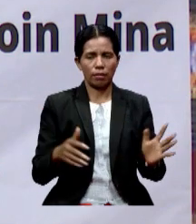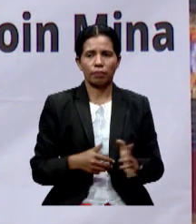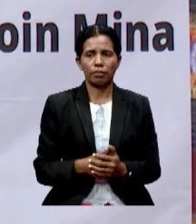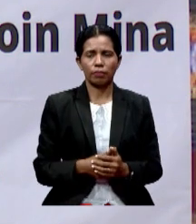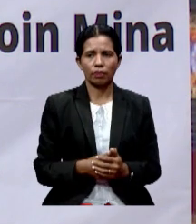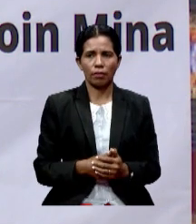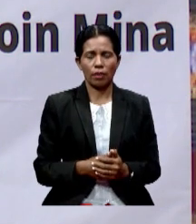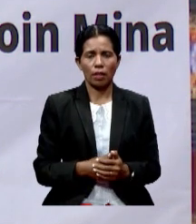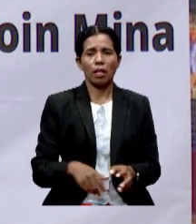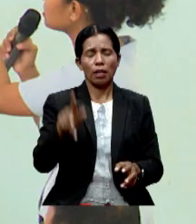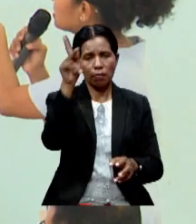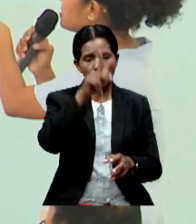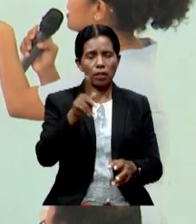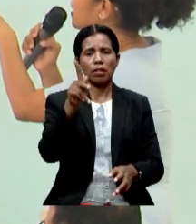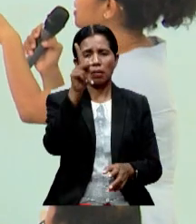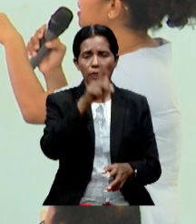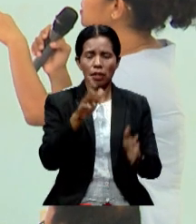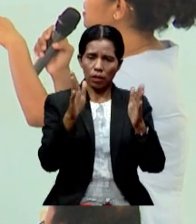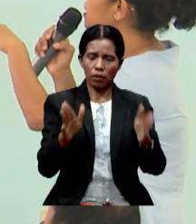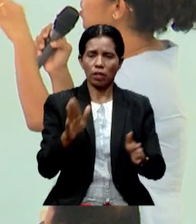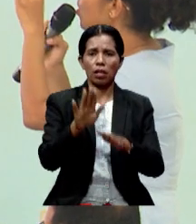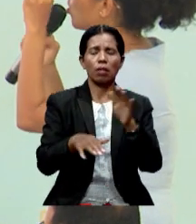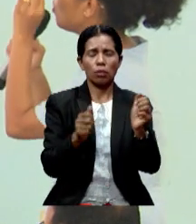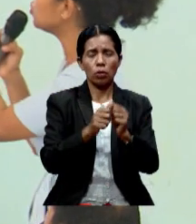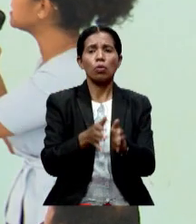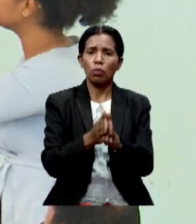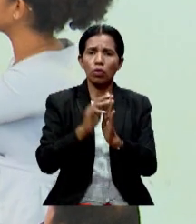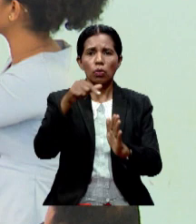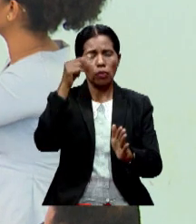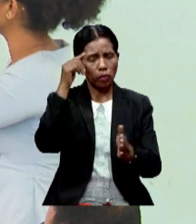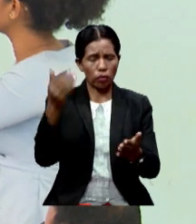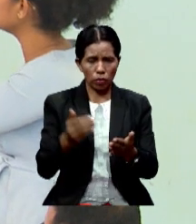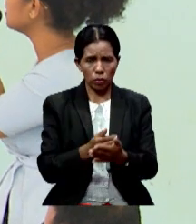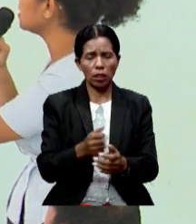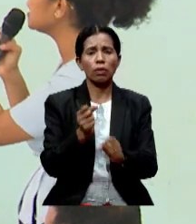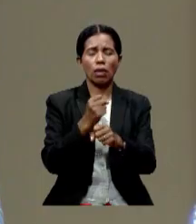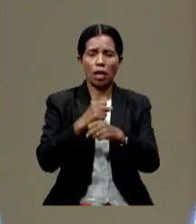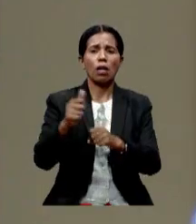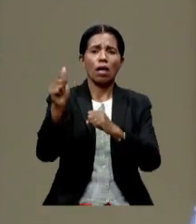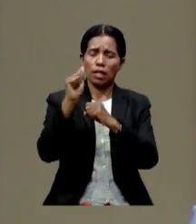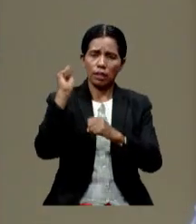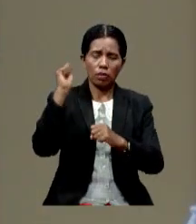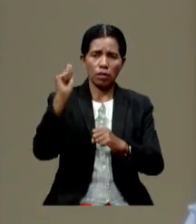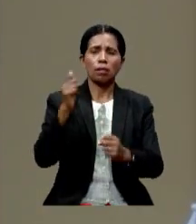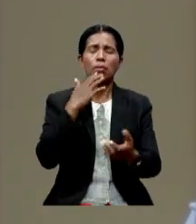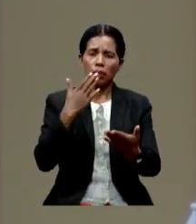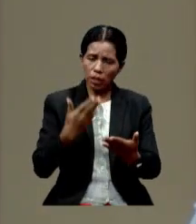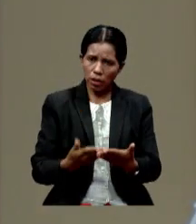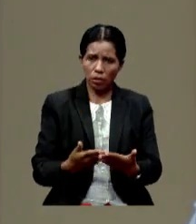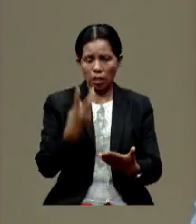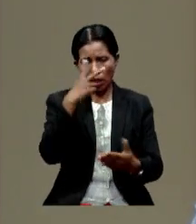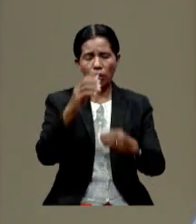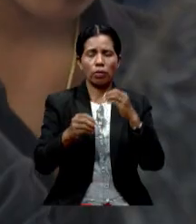Entretanto, pesquisadora la hamutuk ne husu governo fom mai ato foti ação ida ne be efetivo ho de resolve situação